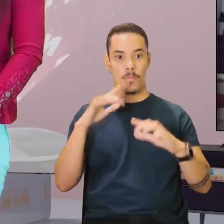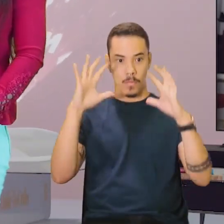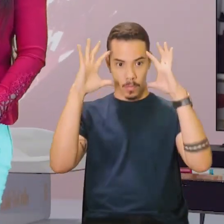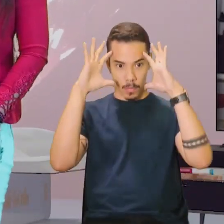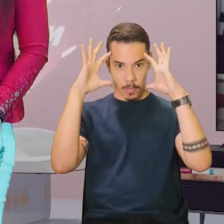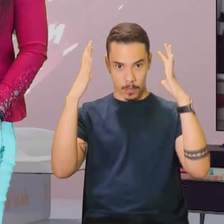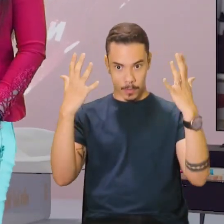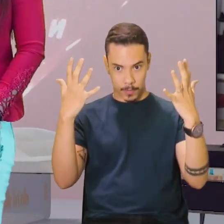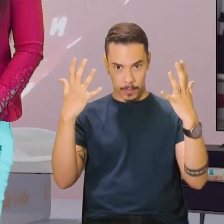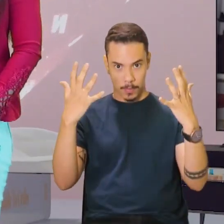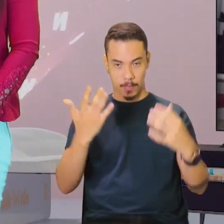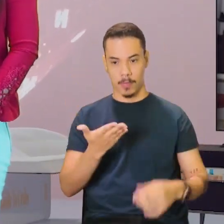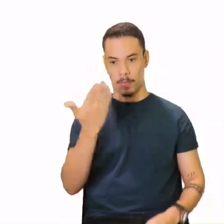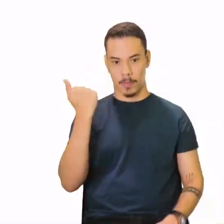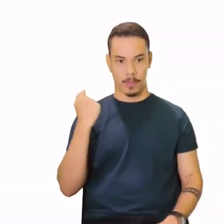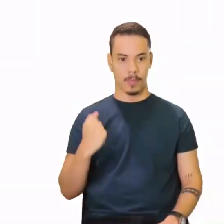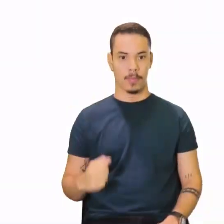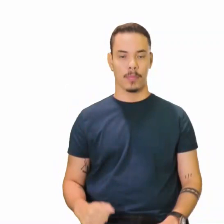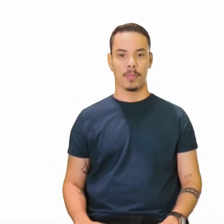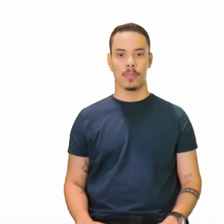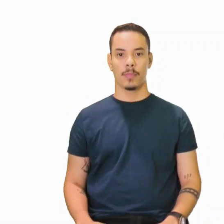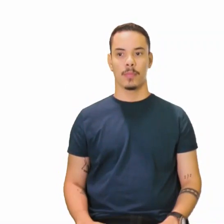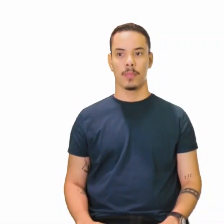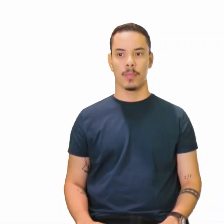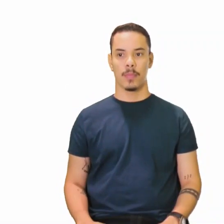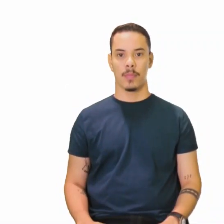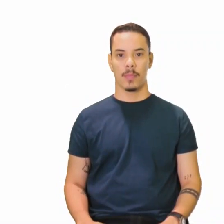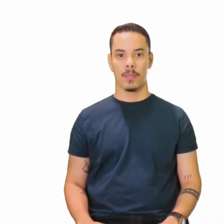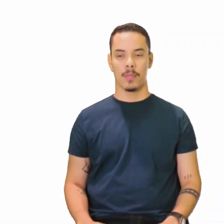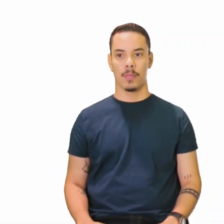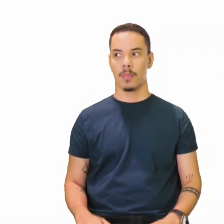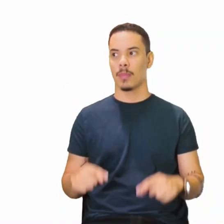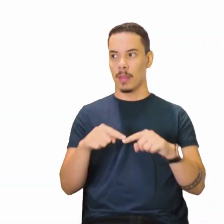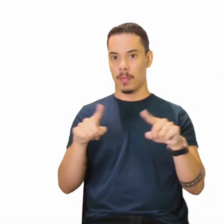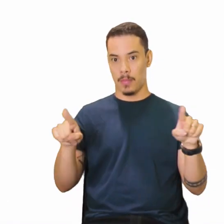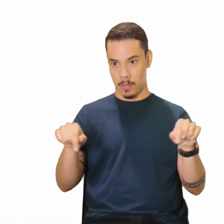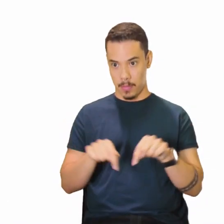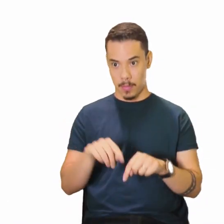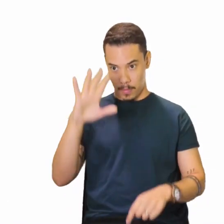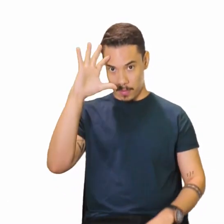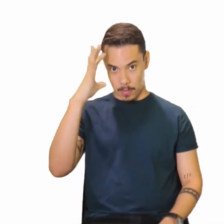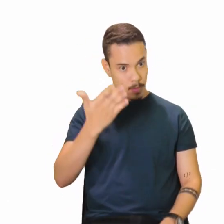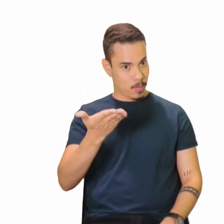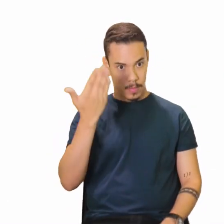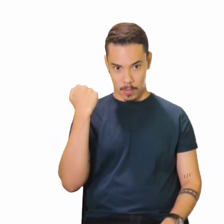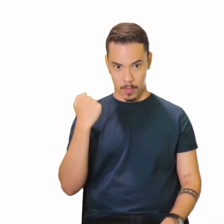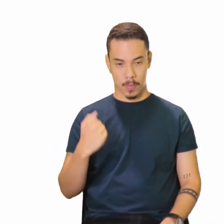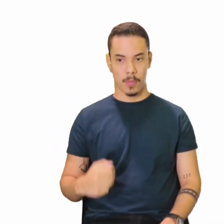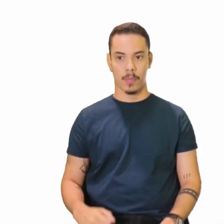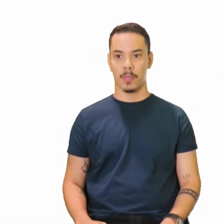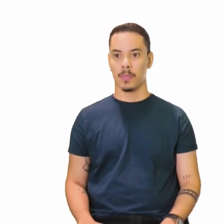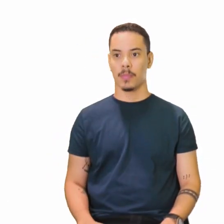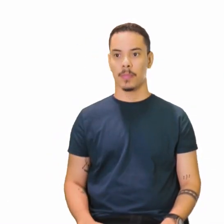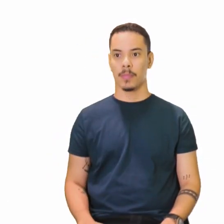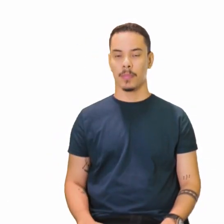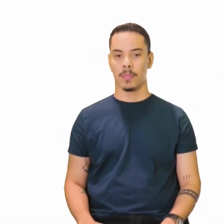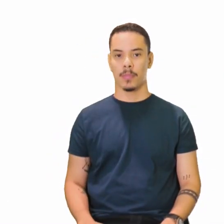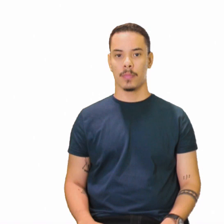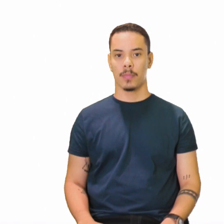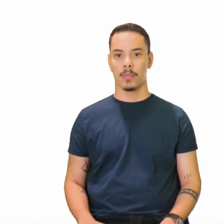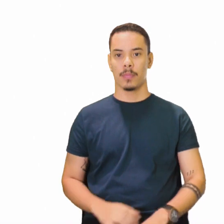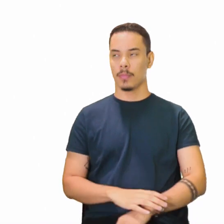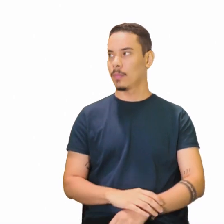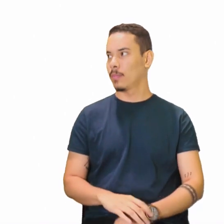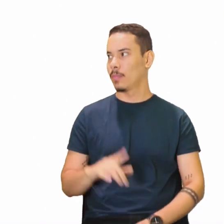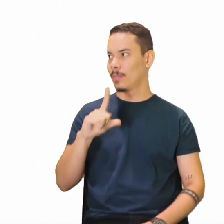Tirando Dúvidas. Vamos lá, resolução da atividade de sala. Simbora! Questão número 1. O termo